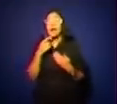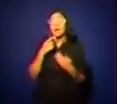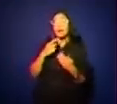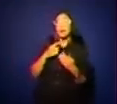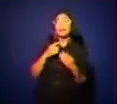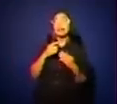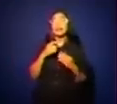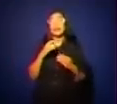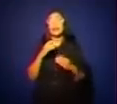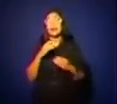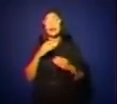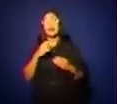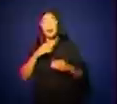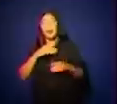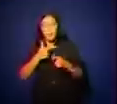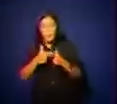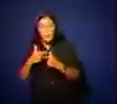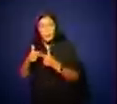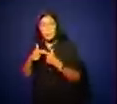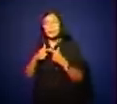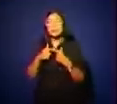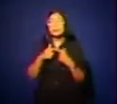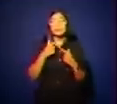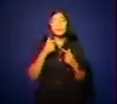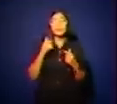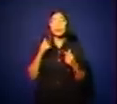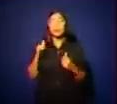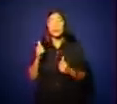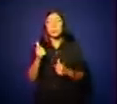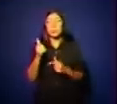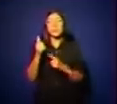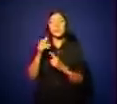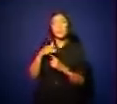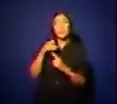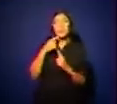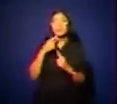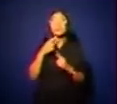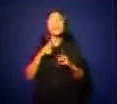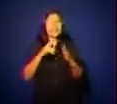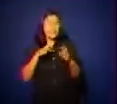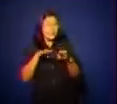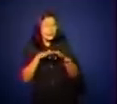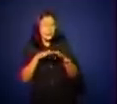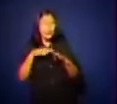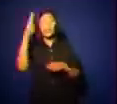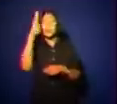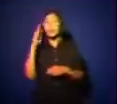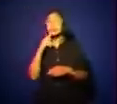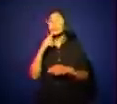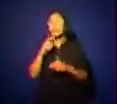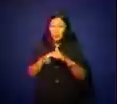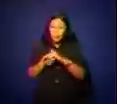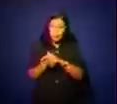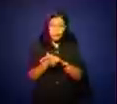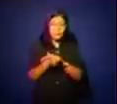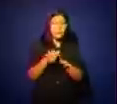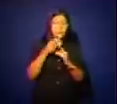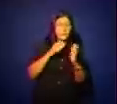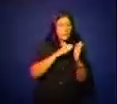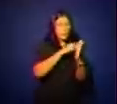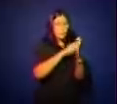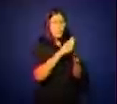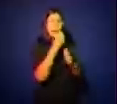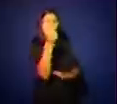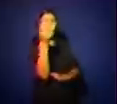a própria eleição no Brasil que tirou que na minha visão dois impeditivos de investimentos globais que era agenda ambiental